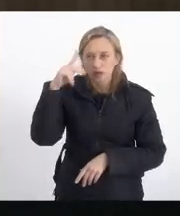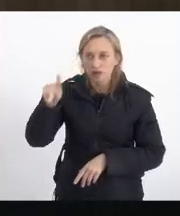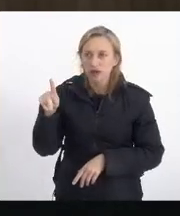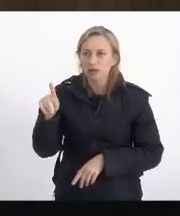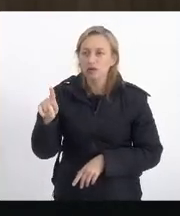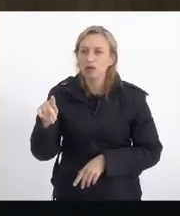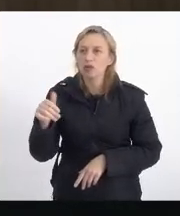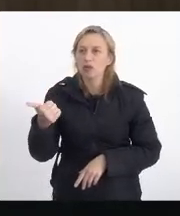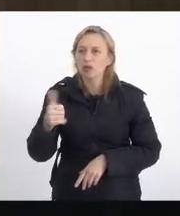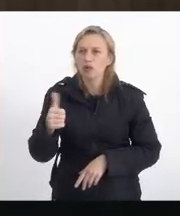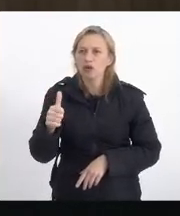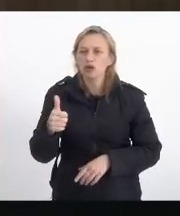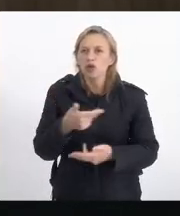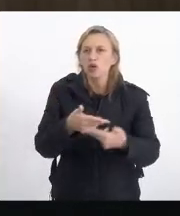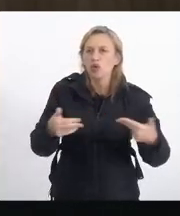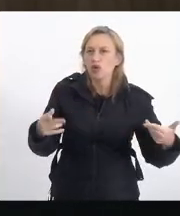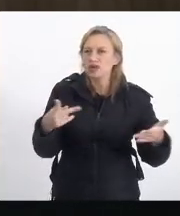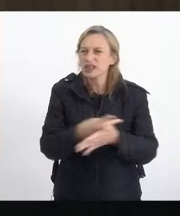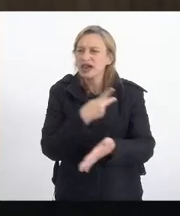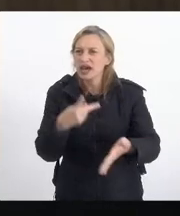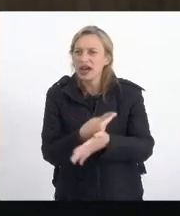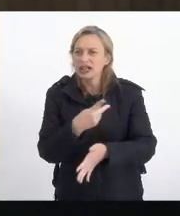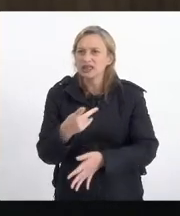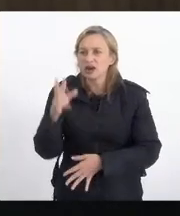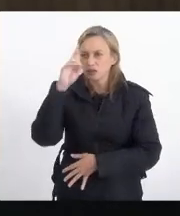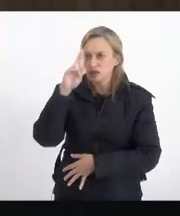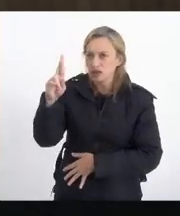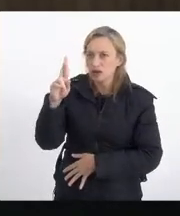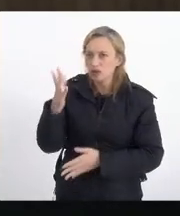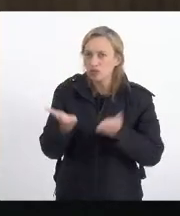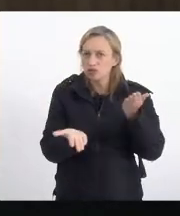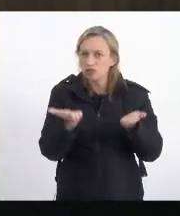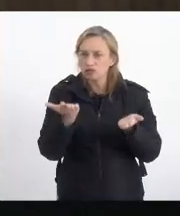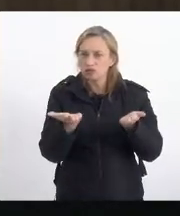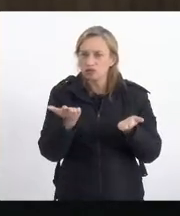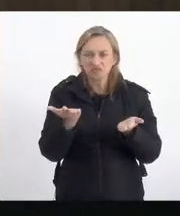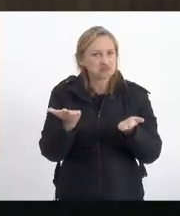coisa abominável ao Senhor é balança injusta.